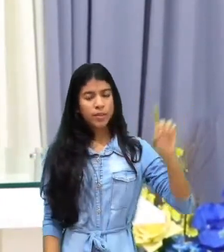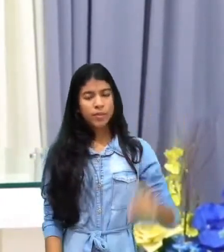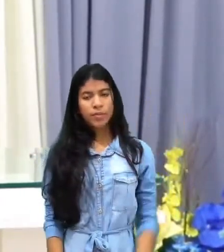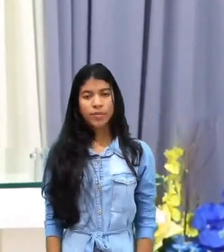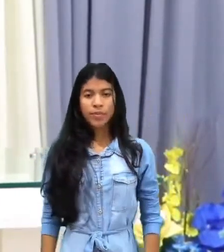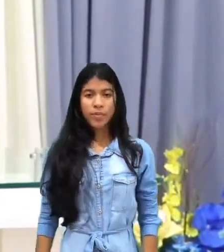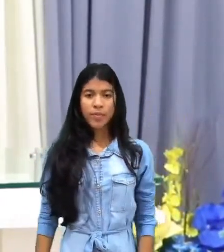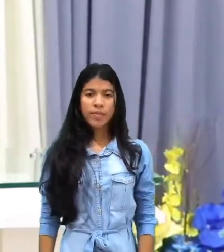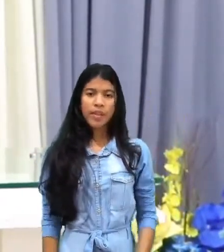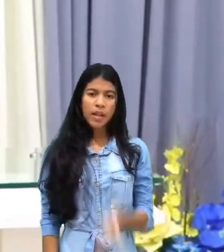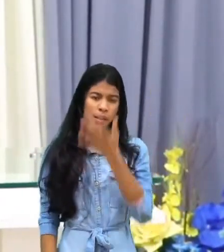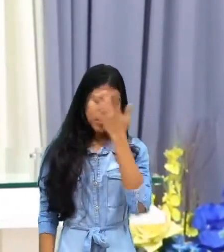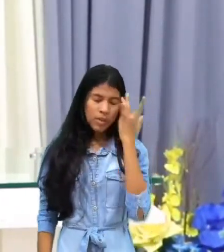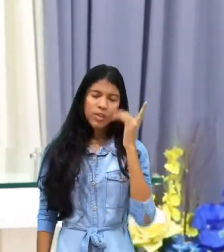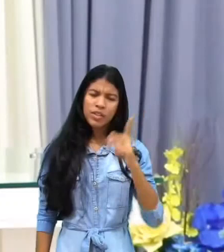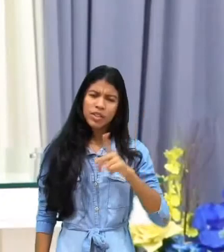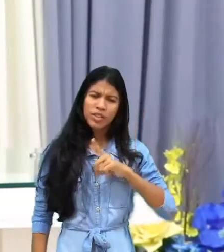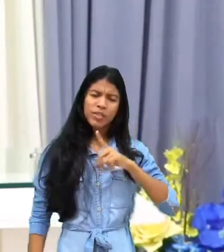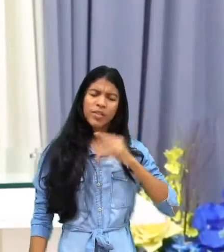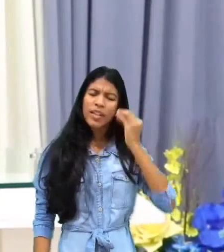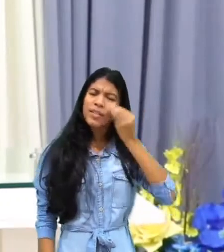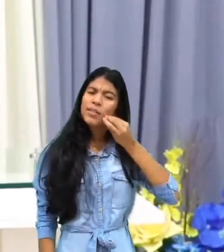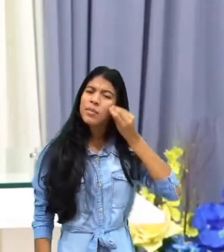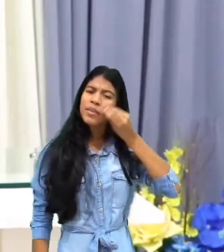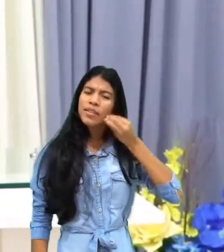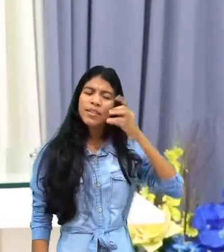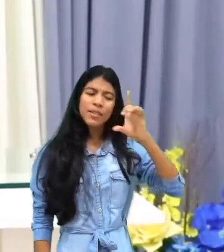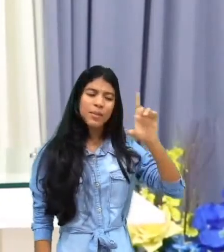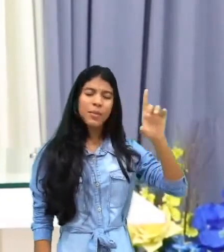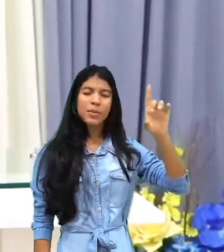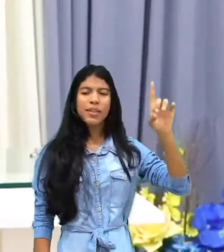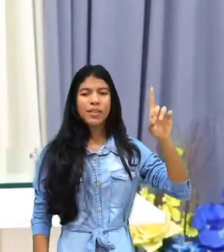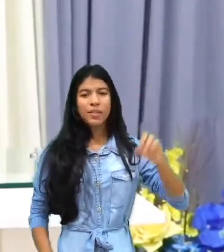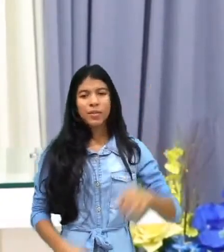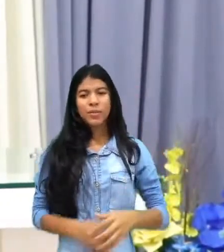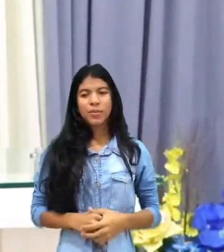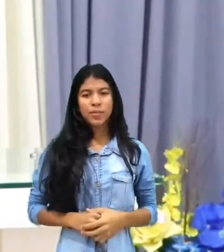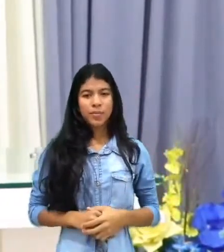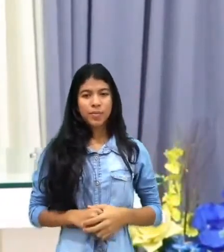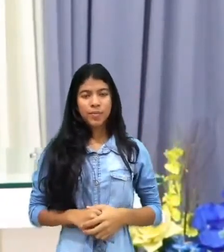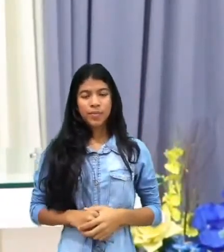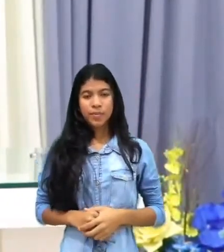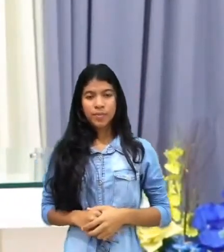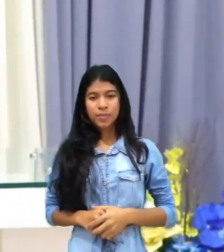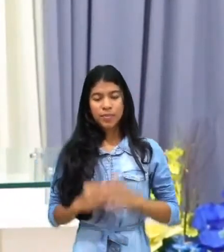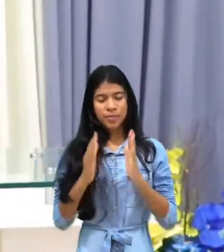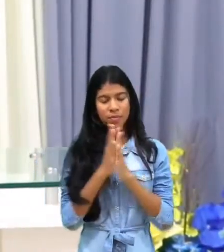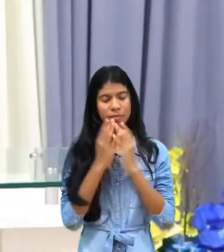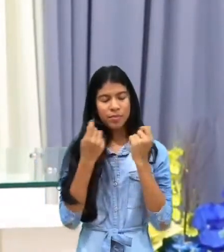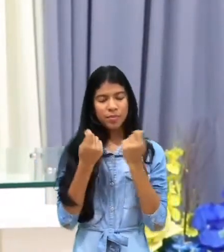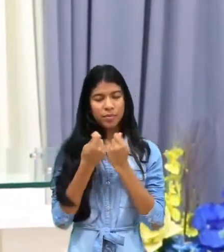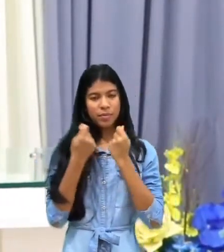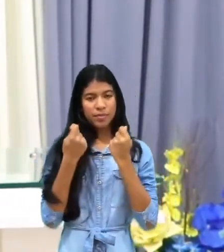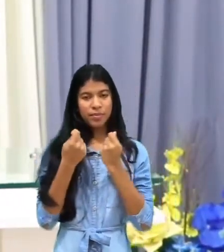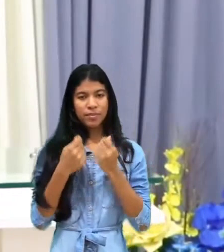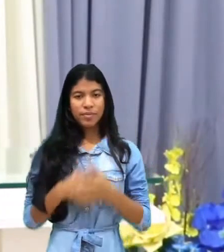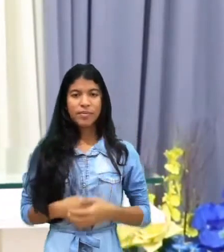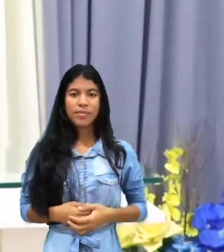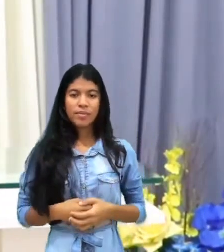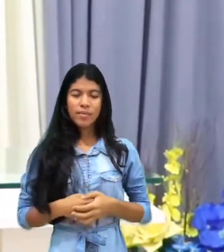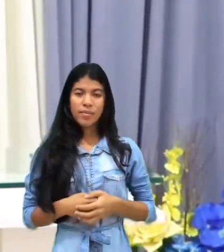uma experiência com Deus, é igreja que promove salvação. Aleluia. Onde os seus membros